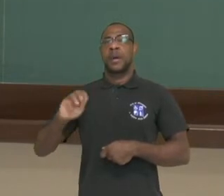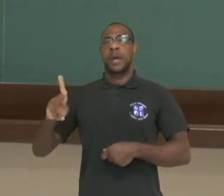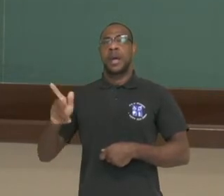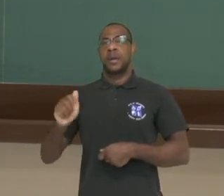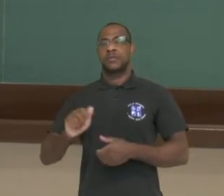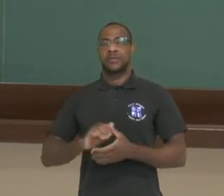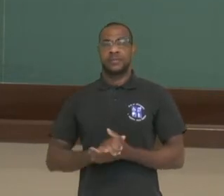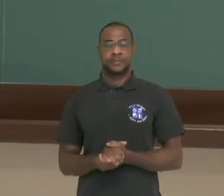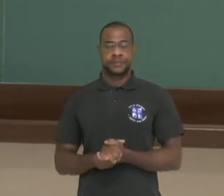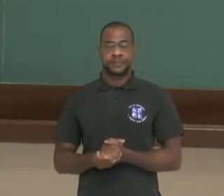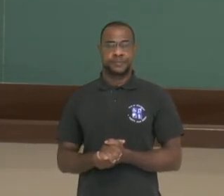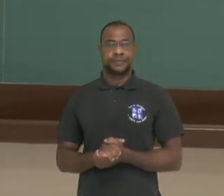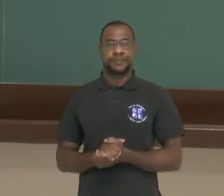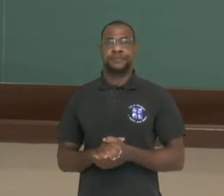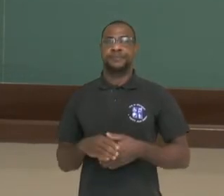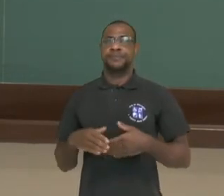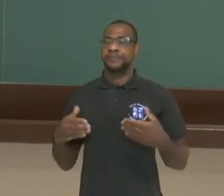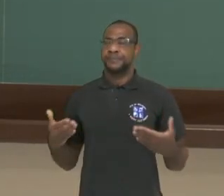de isolante, ok?